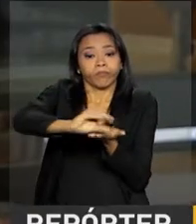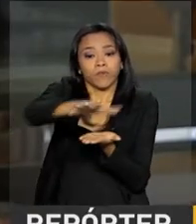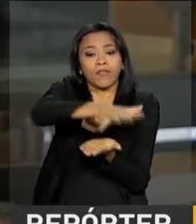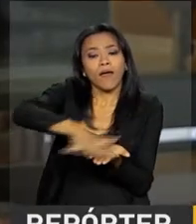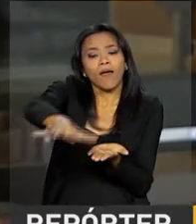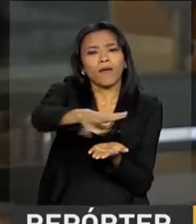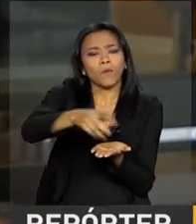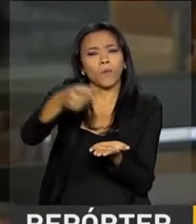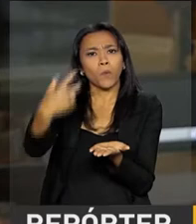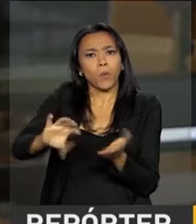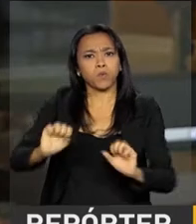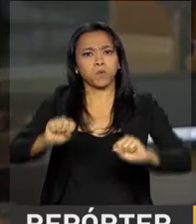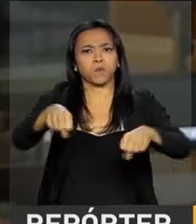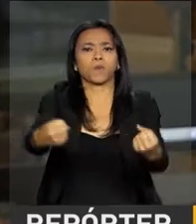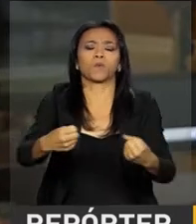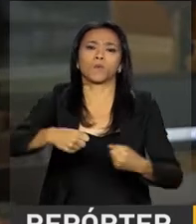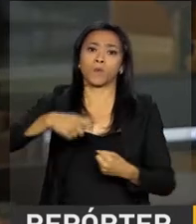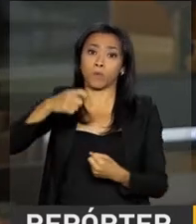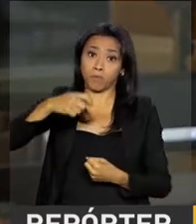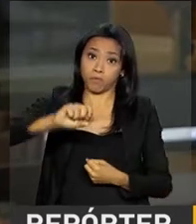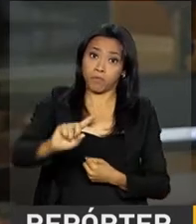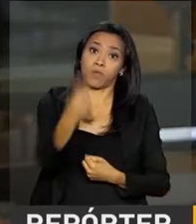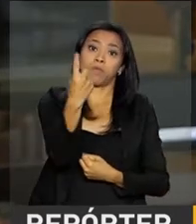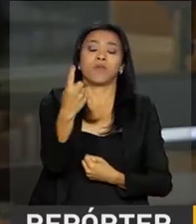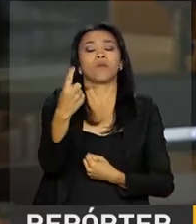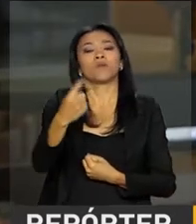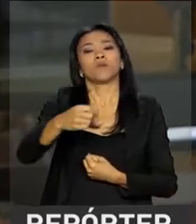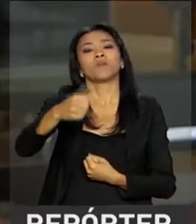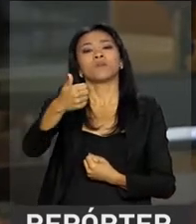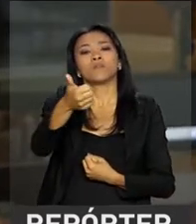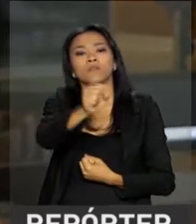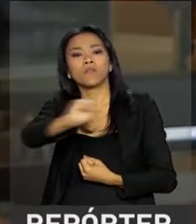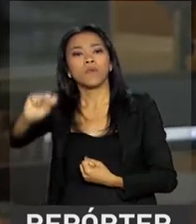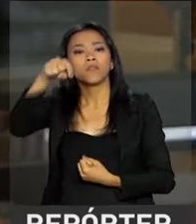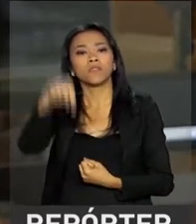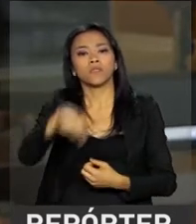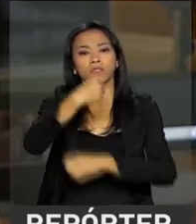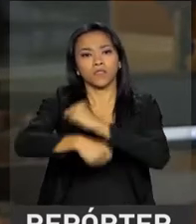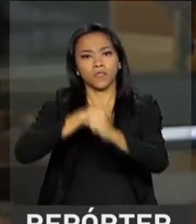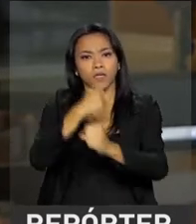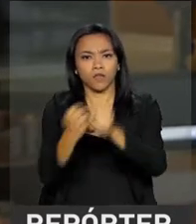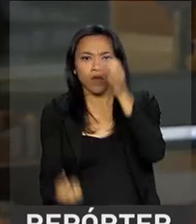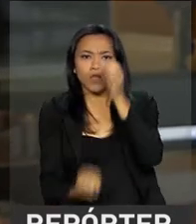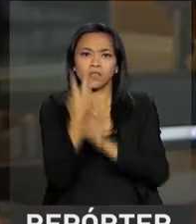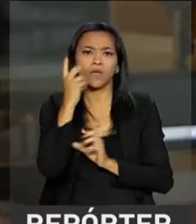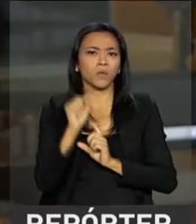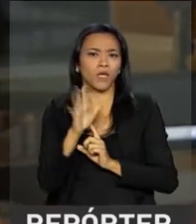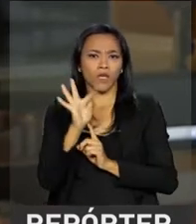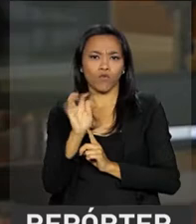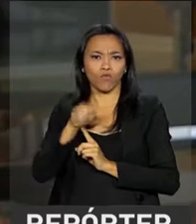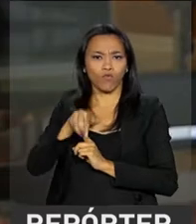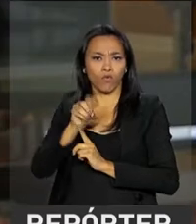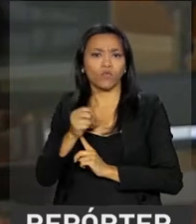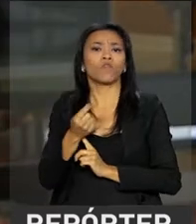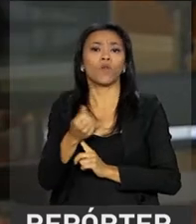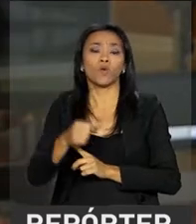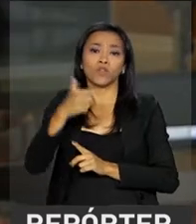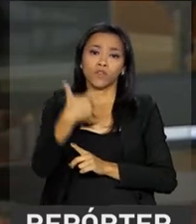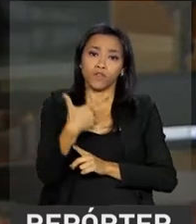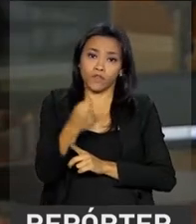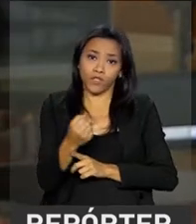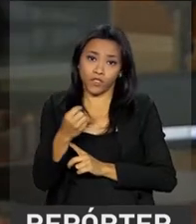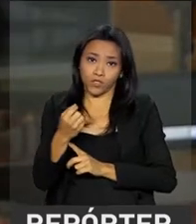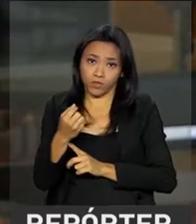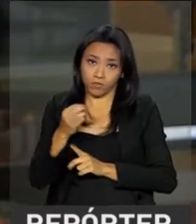mais impulso no primeiro semestre deste ano foi lançado um fundo de cooperação no valor de 20 bilhões de dólares